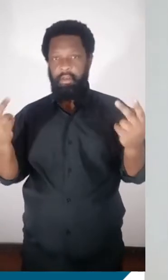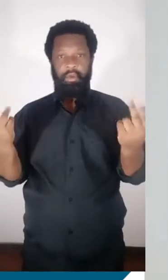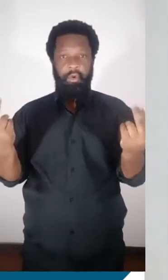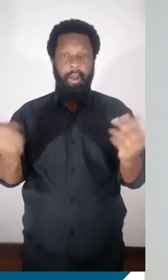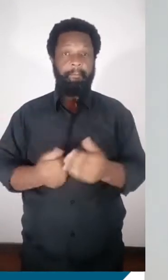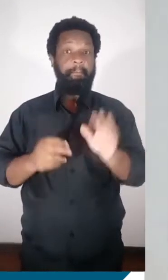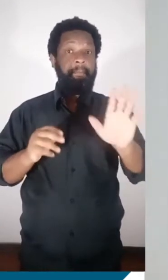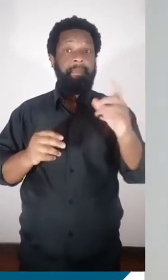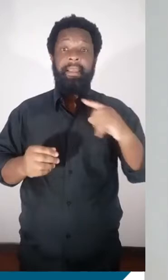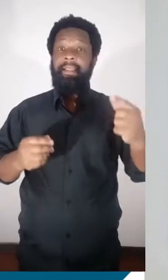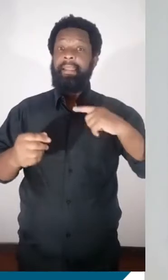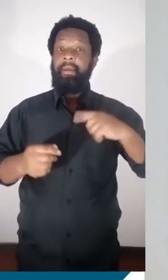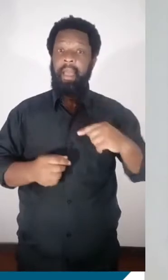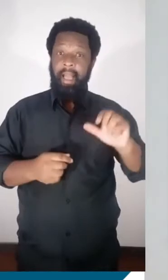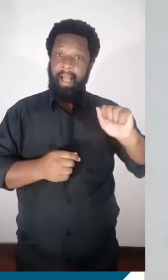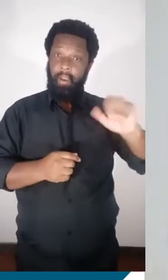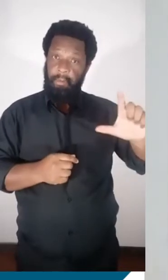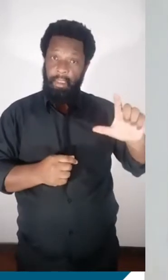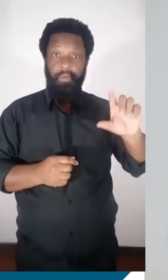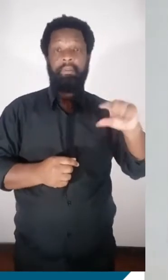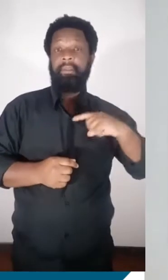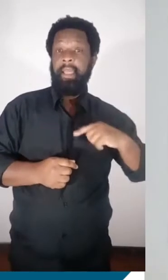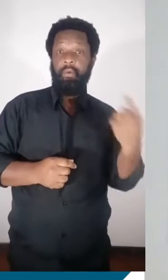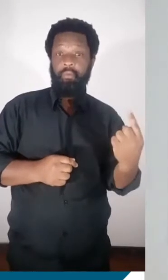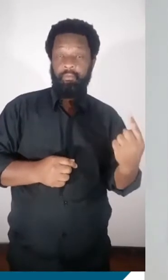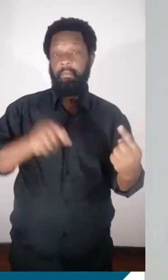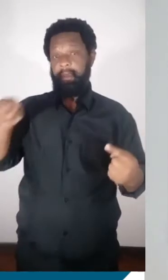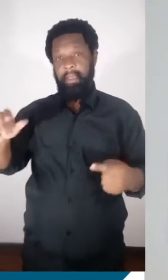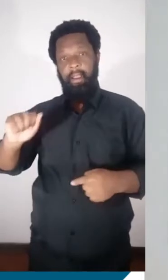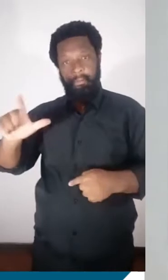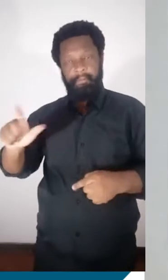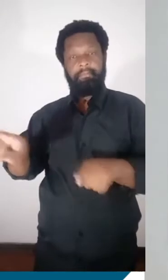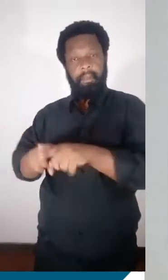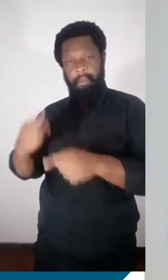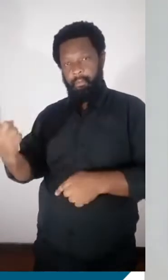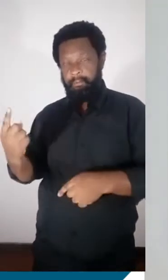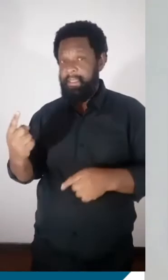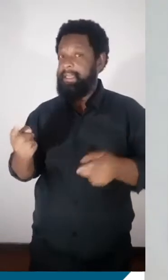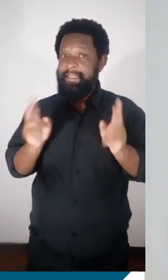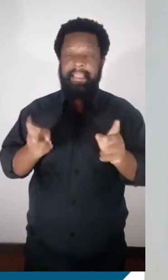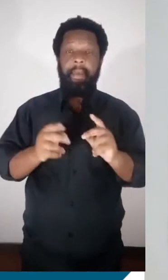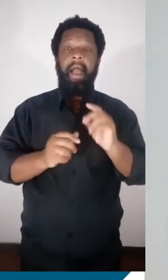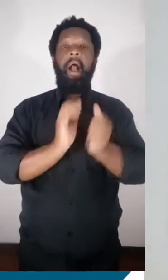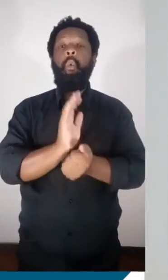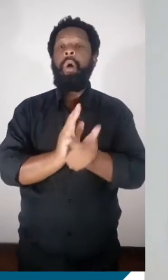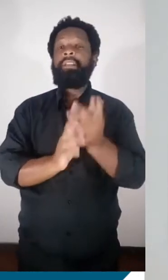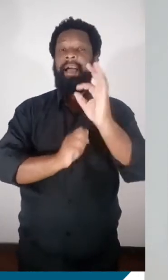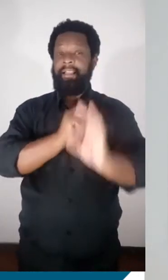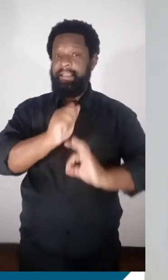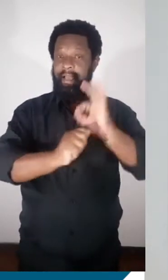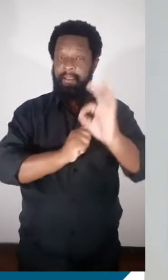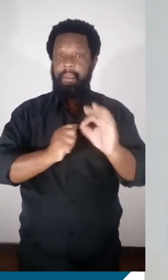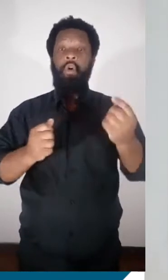certinho. Agora aqui eu tenho um alumínio. Perfeito, desse lado também tenho um alumínio. Sempre o número de átomos é o número